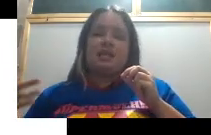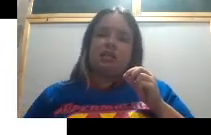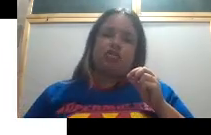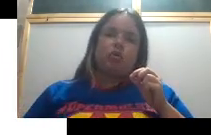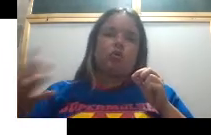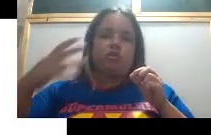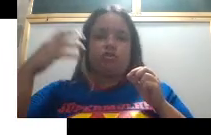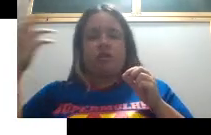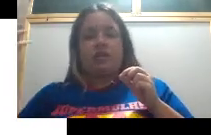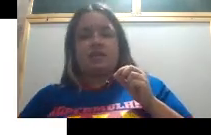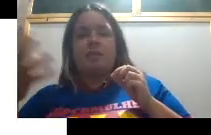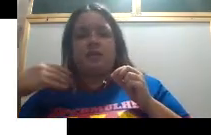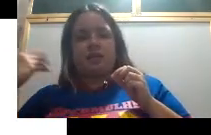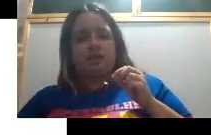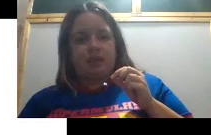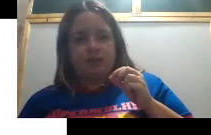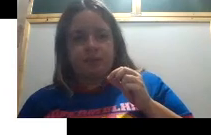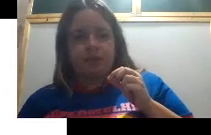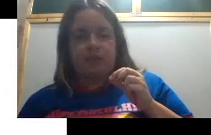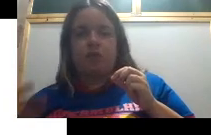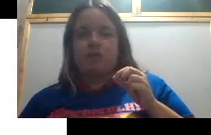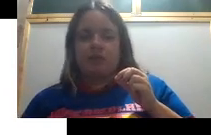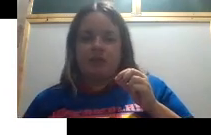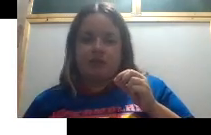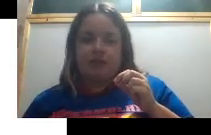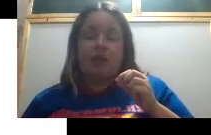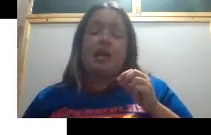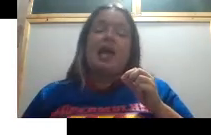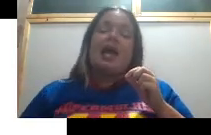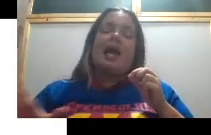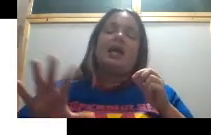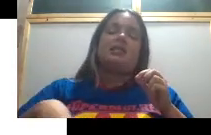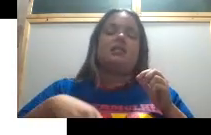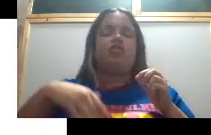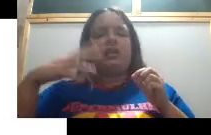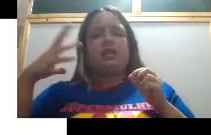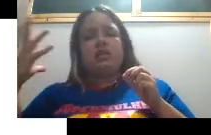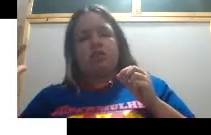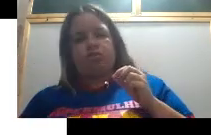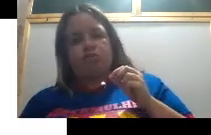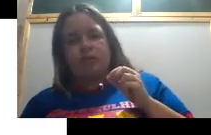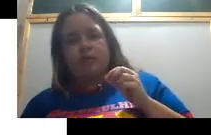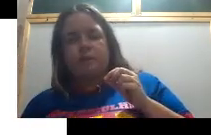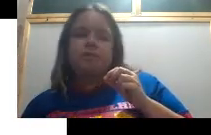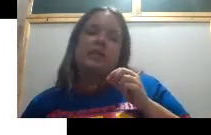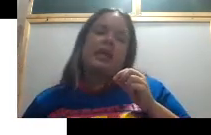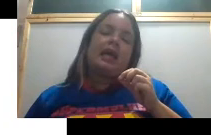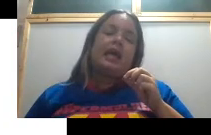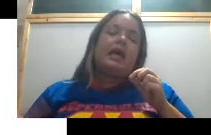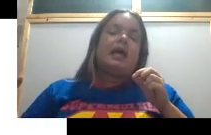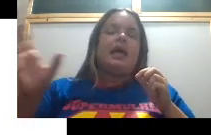mas essas cores essa bandeira tem a nossa bandeira tem essas estrelinhas